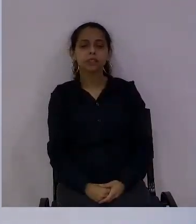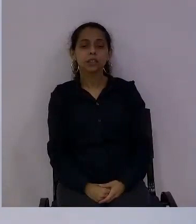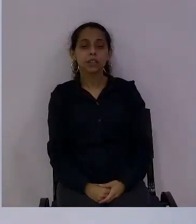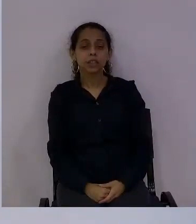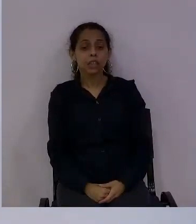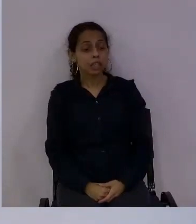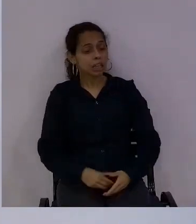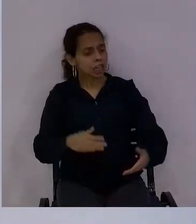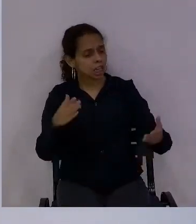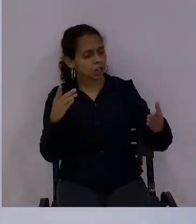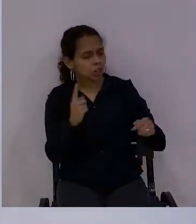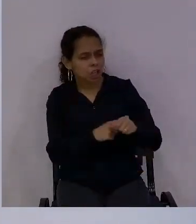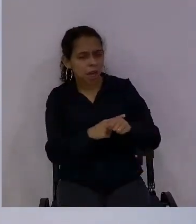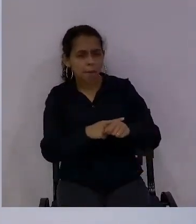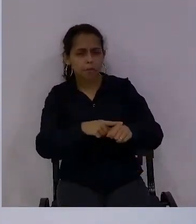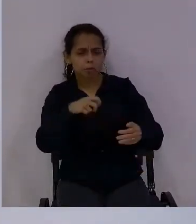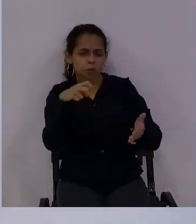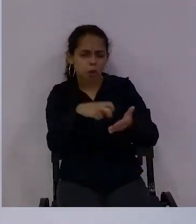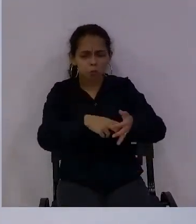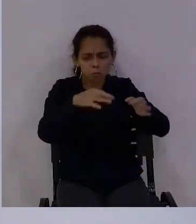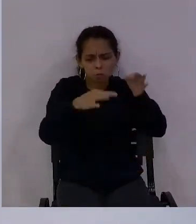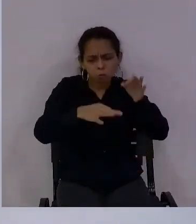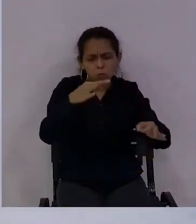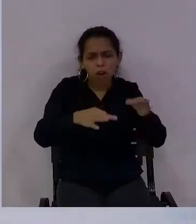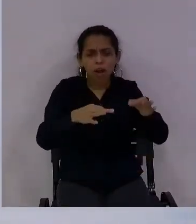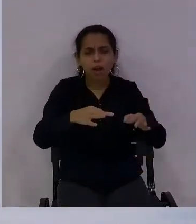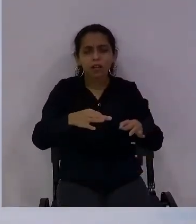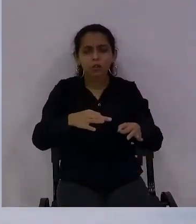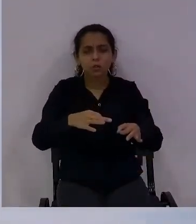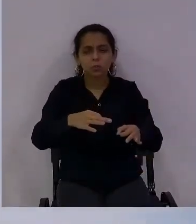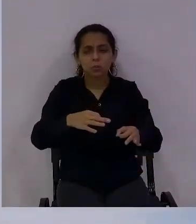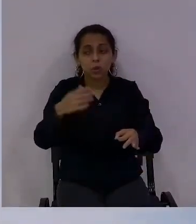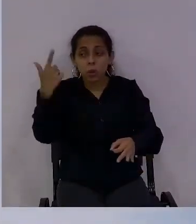a punição, recebe a disciplina no lugar daquele filho.